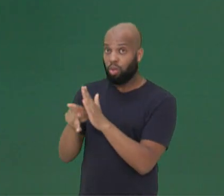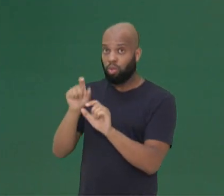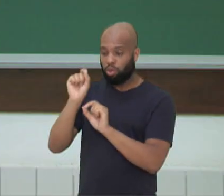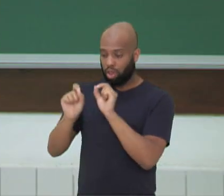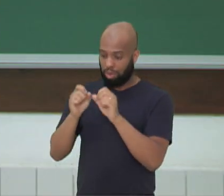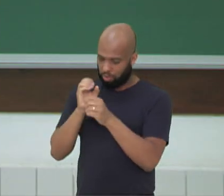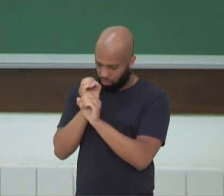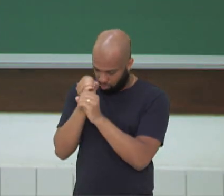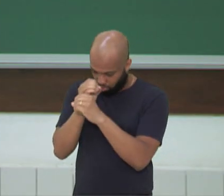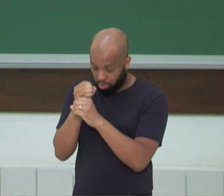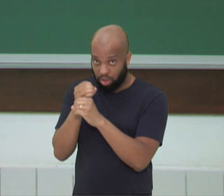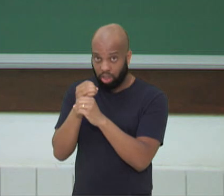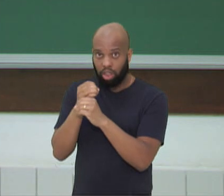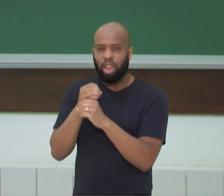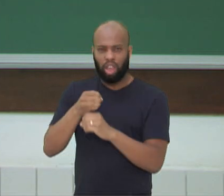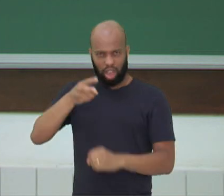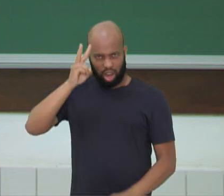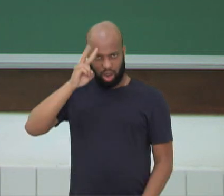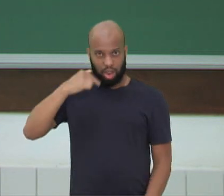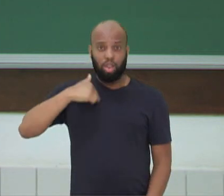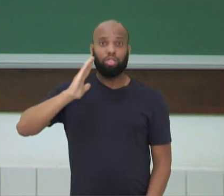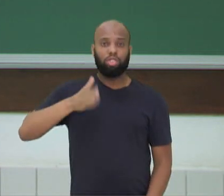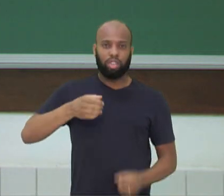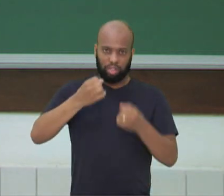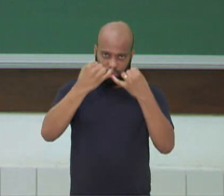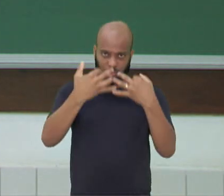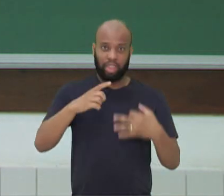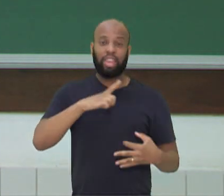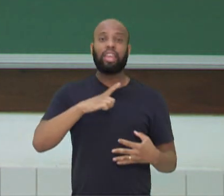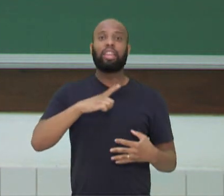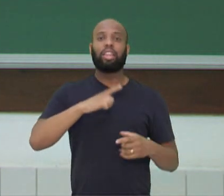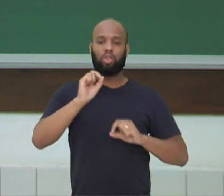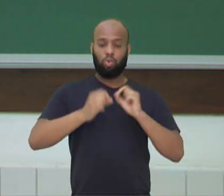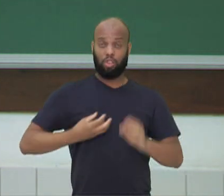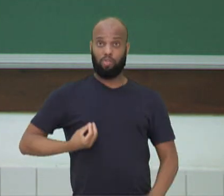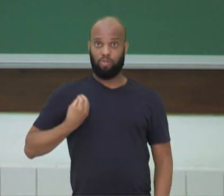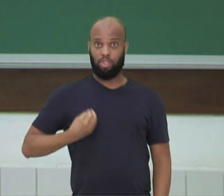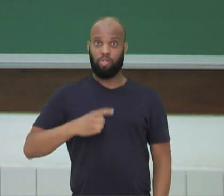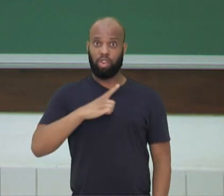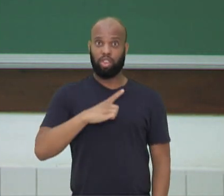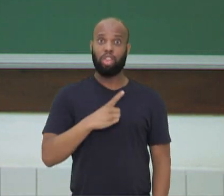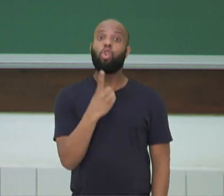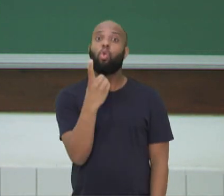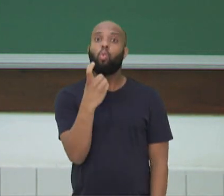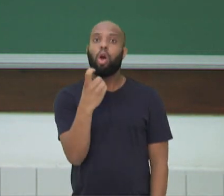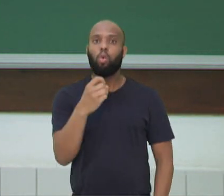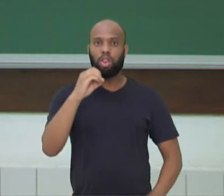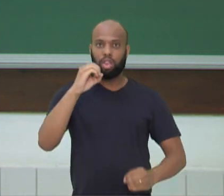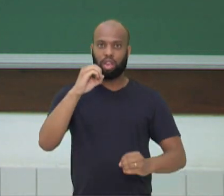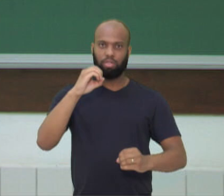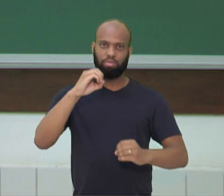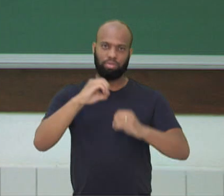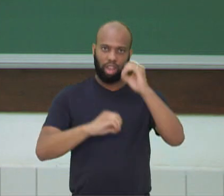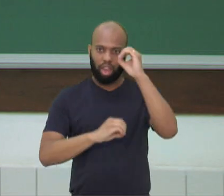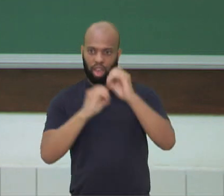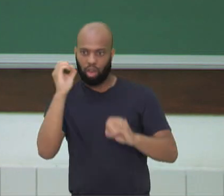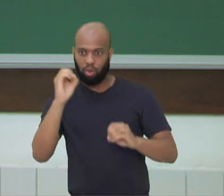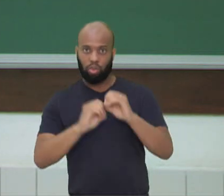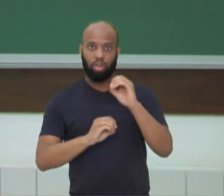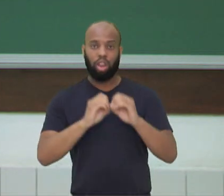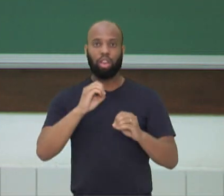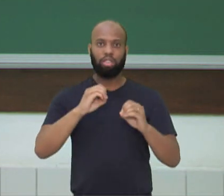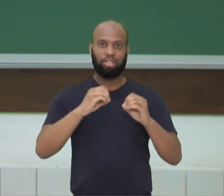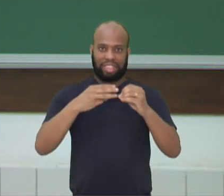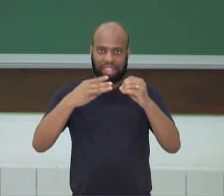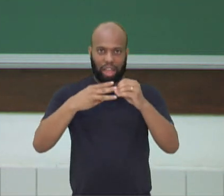falei para vocês que existem seres unicelulares e pluricelulares com uma única célula? Eles são muito pequenos, eu não consigo